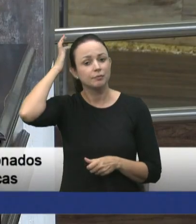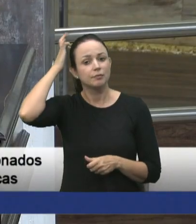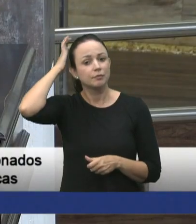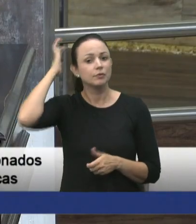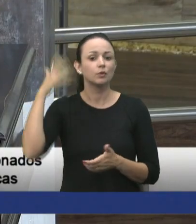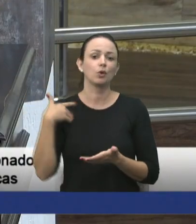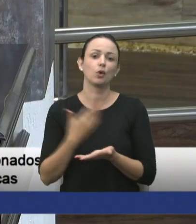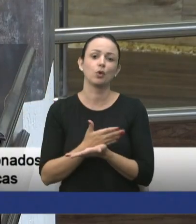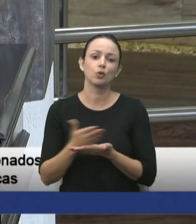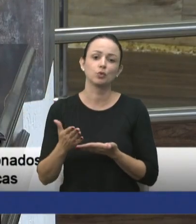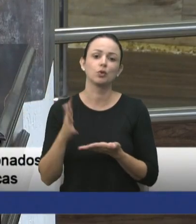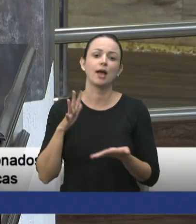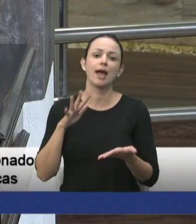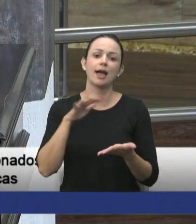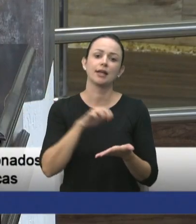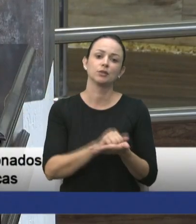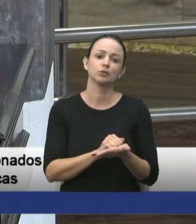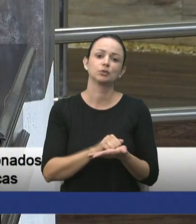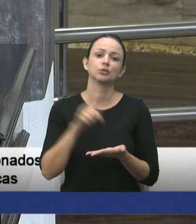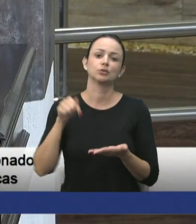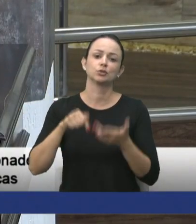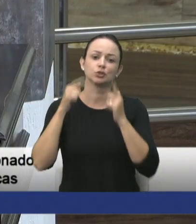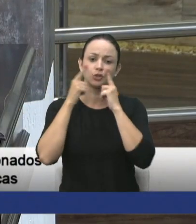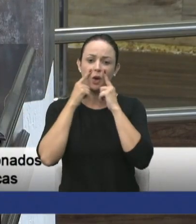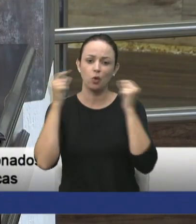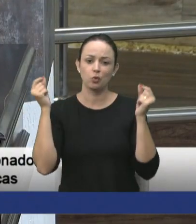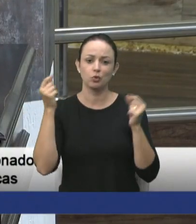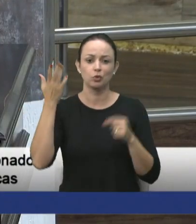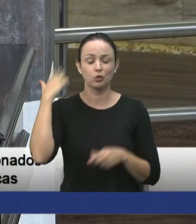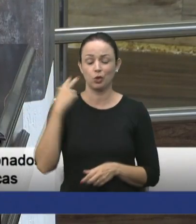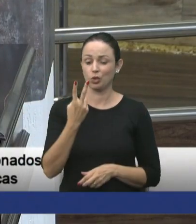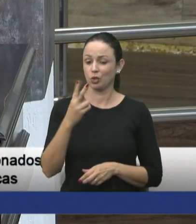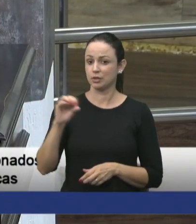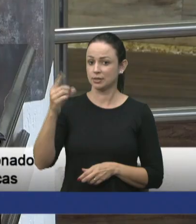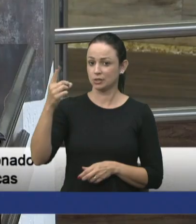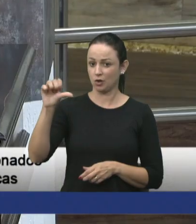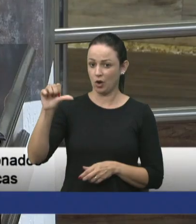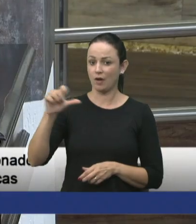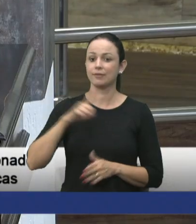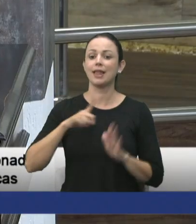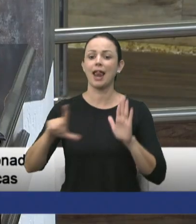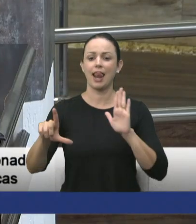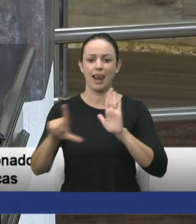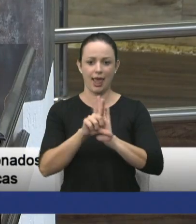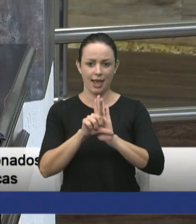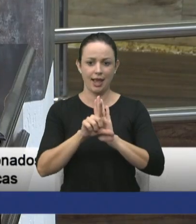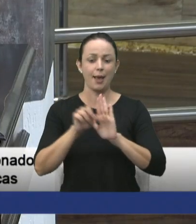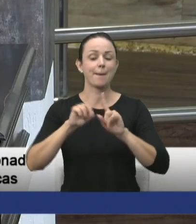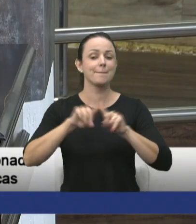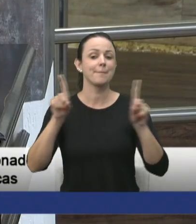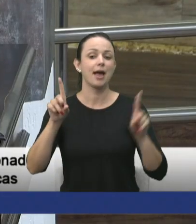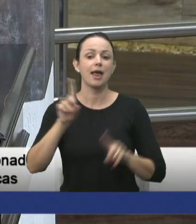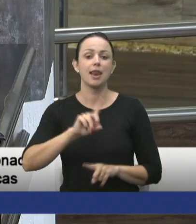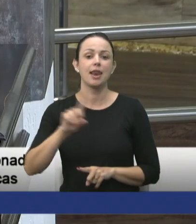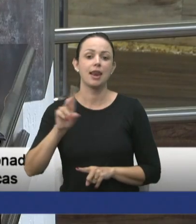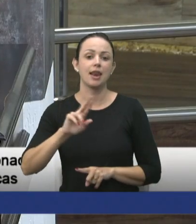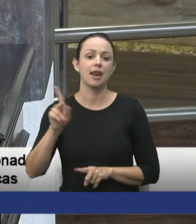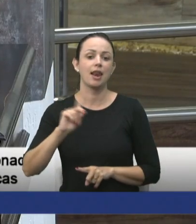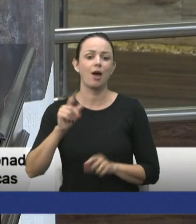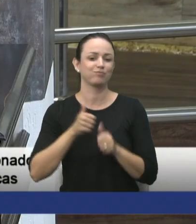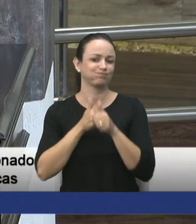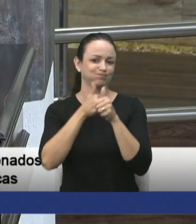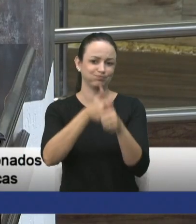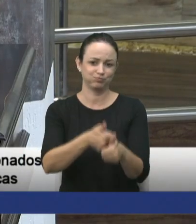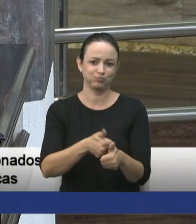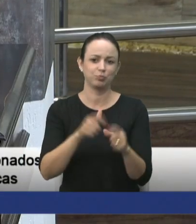um cadastro em Jaú, porque desde 2019 tem a lei, mas ela não era assim seguida, porque